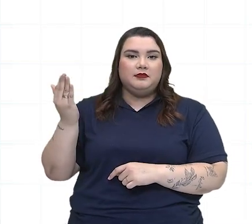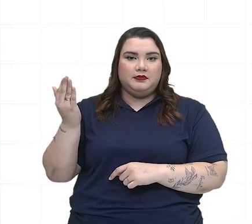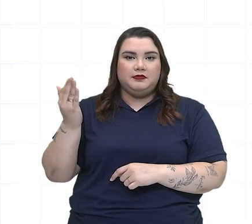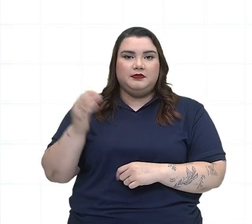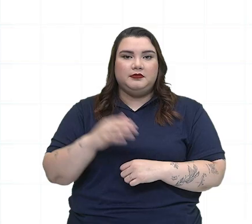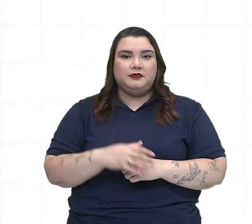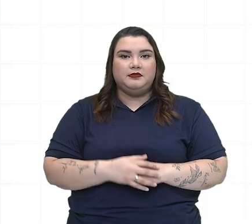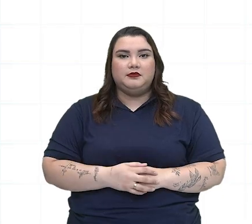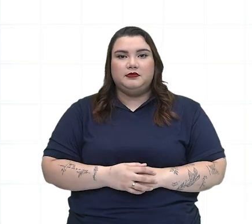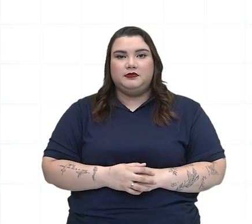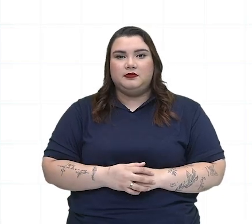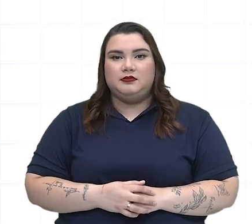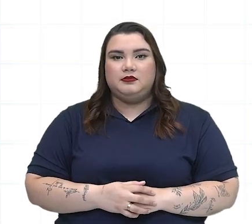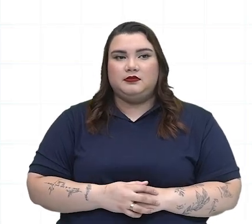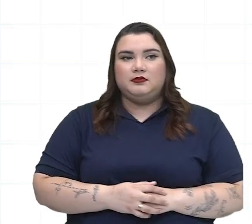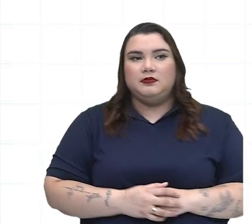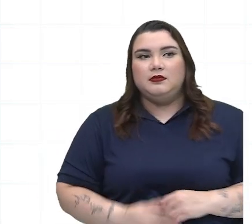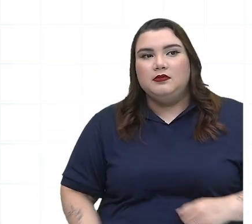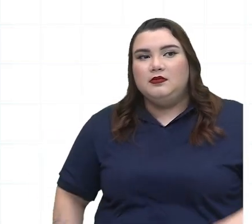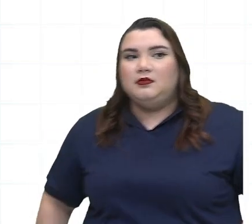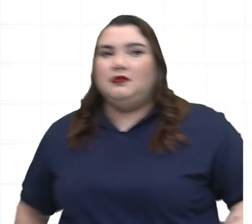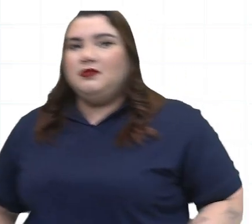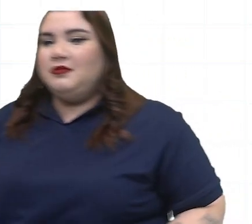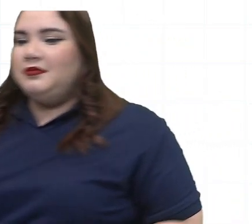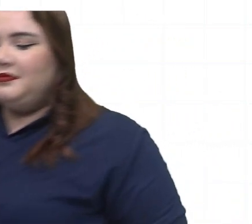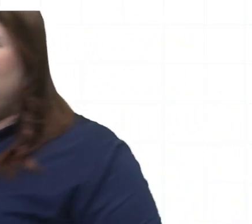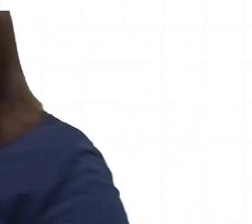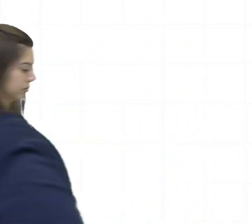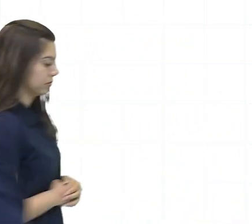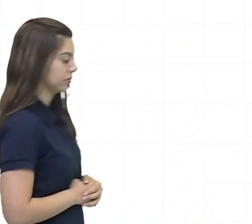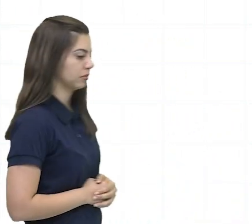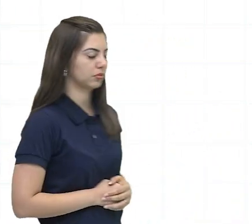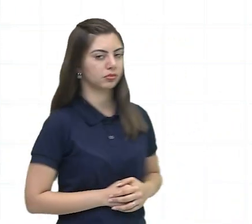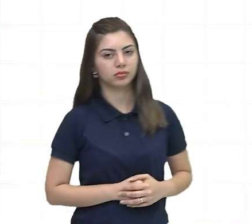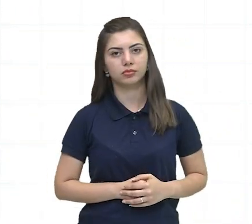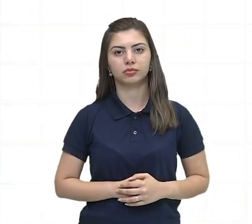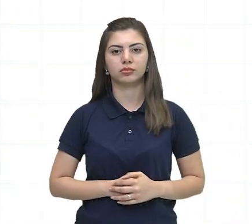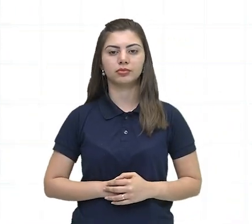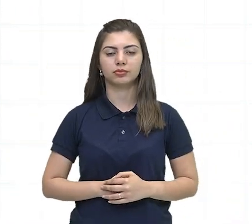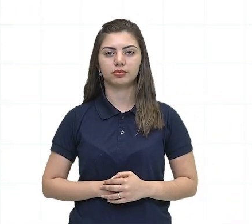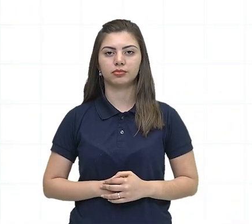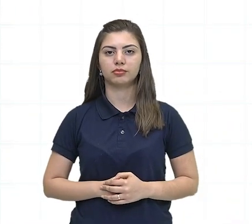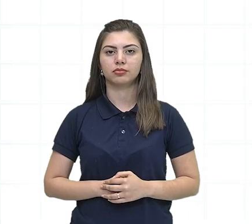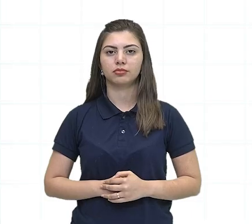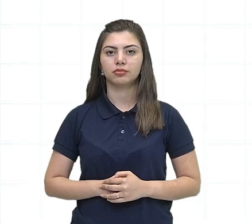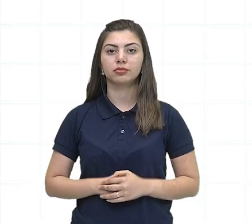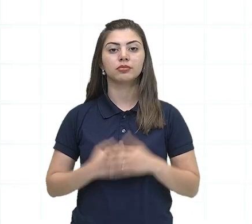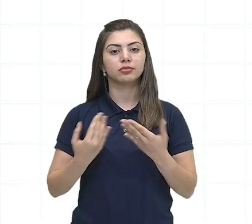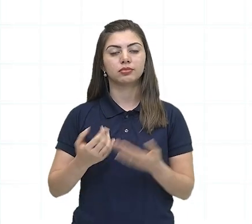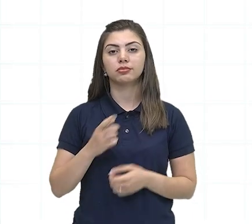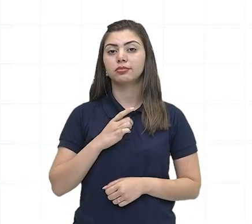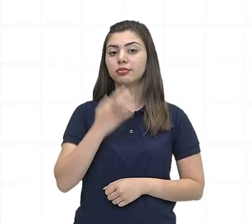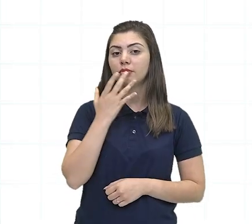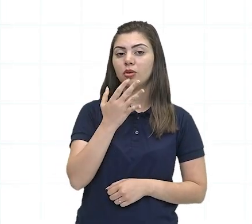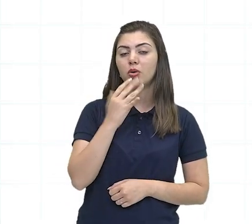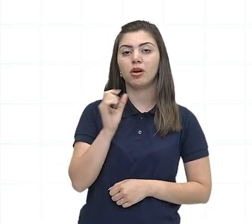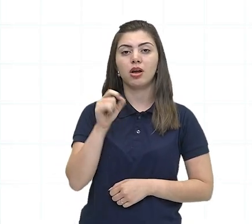ser preenchidos com uma cor primária. Aí vocês estão vendo a cor azul, vermelha e amarela. Seu